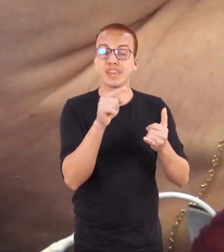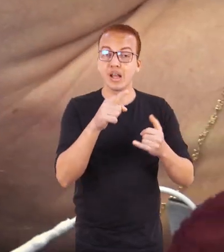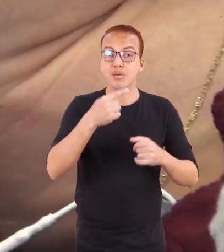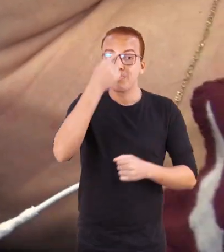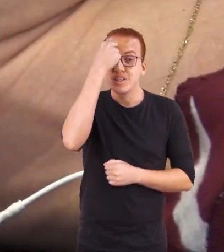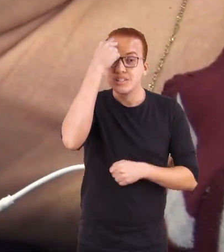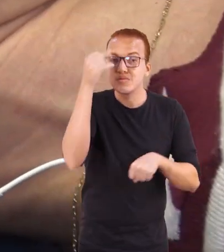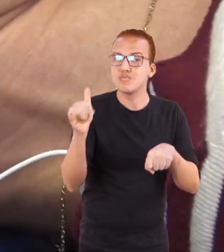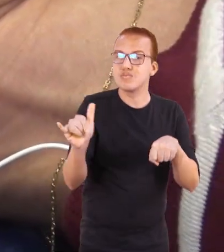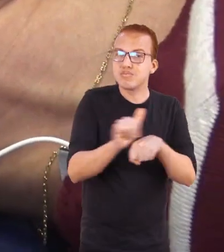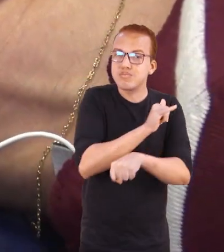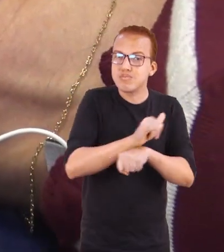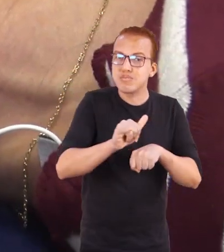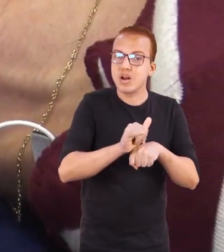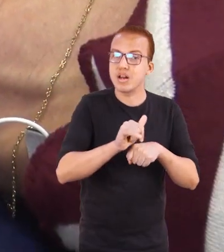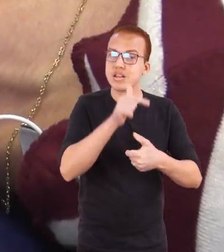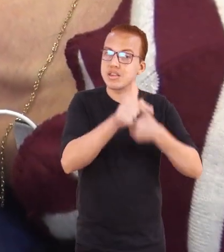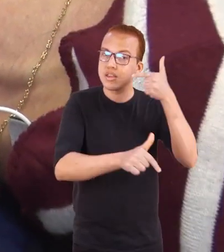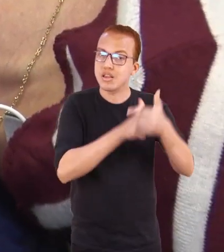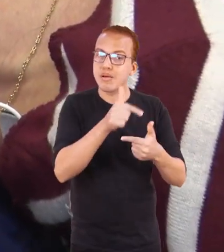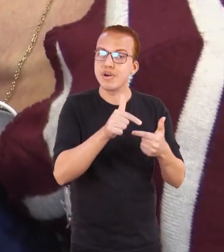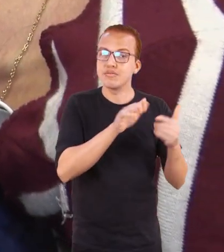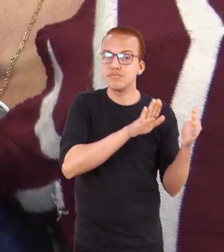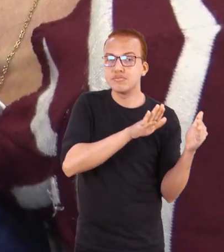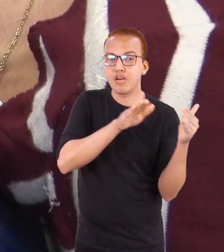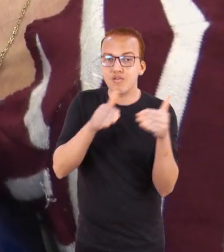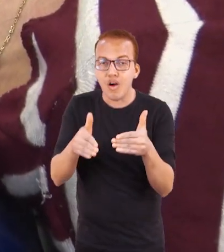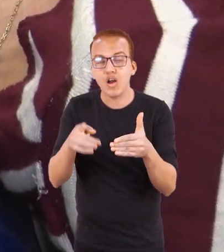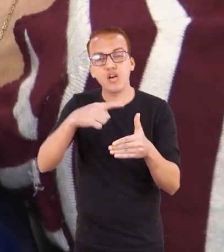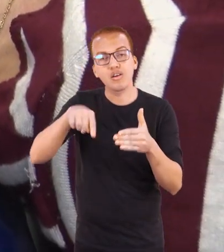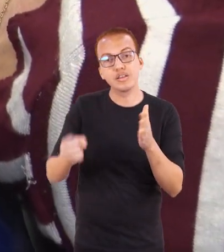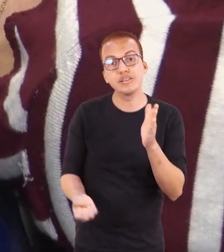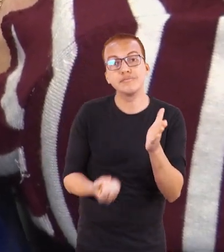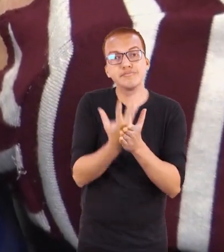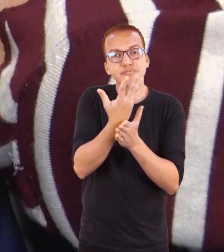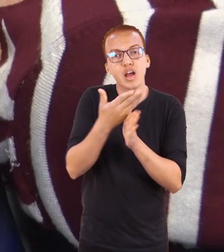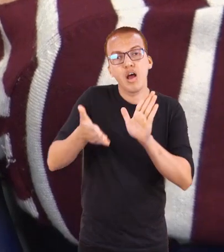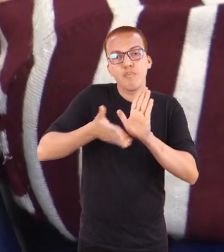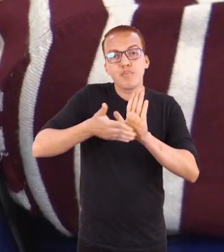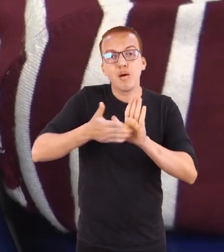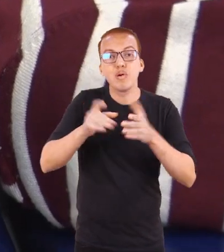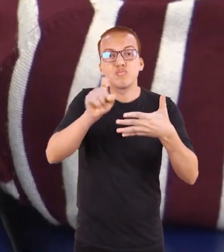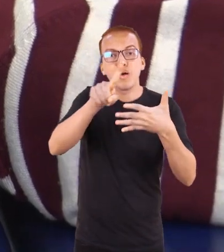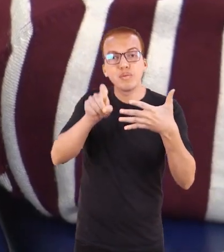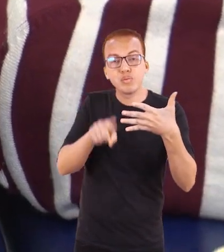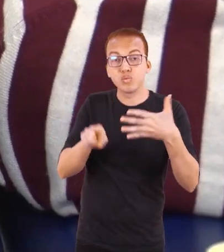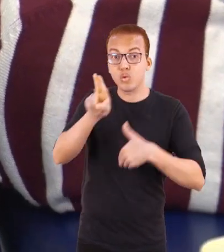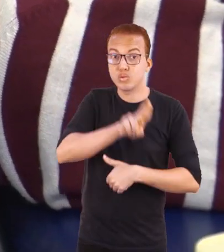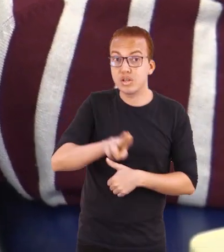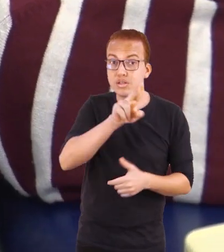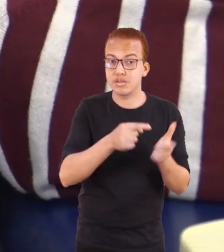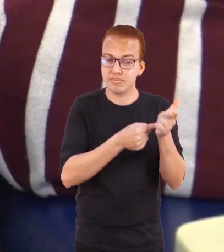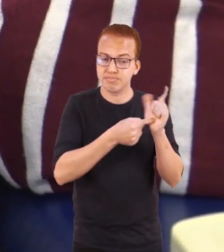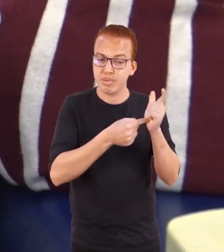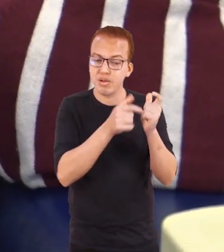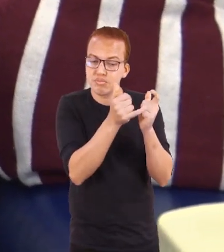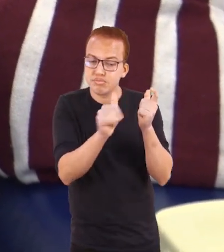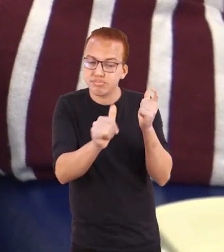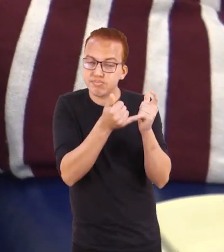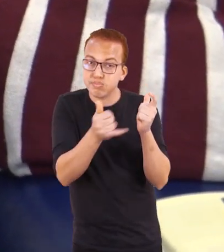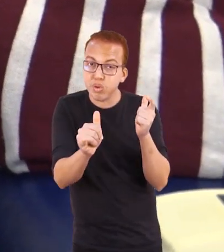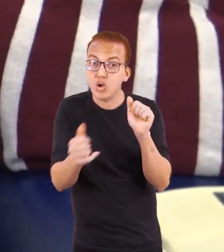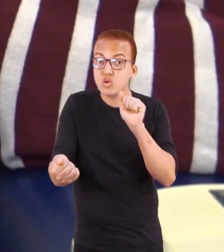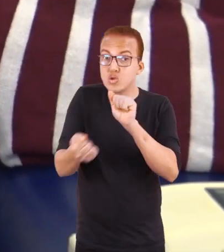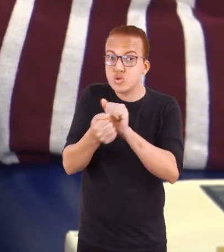E aí pensando no mecanismo de ação da tens a gente criou essa hipótese de que a utilização da tens